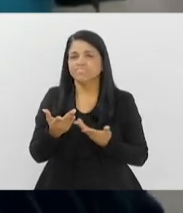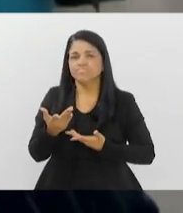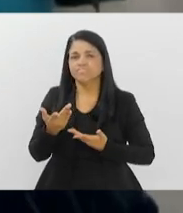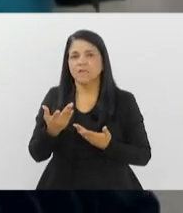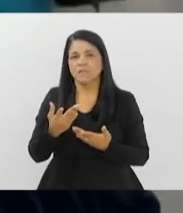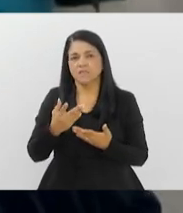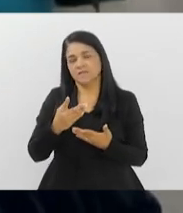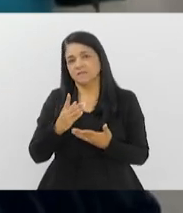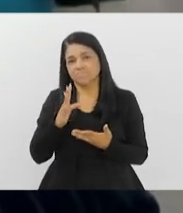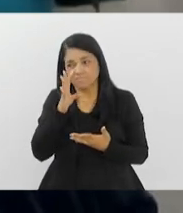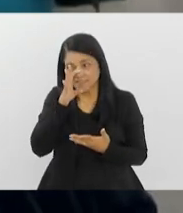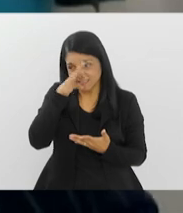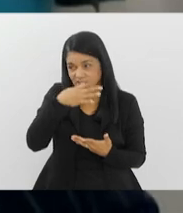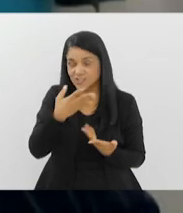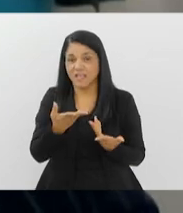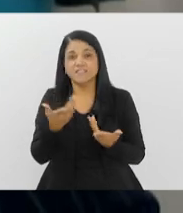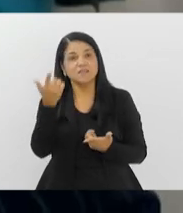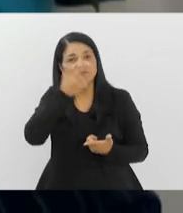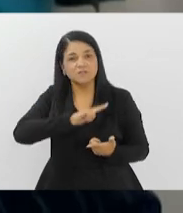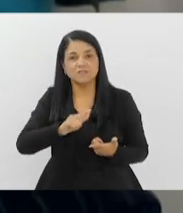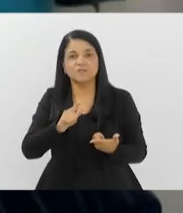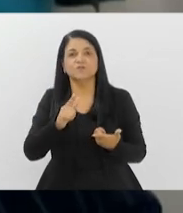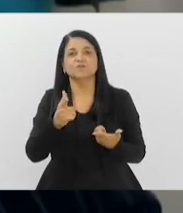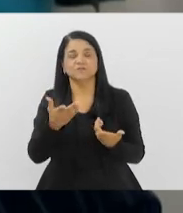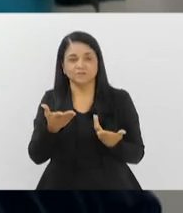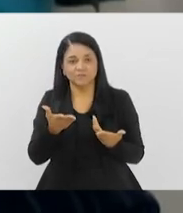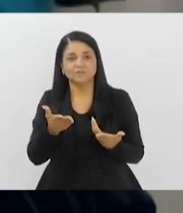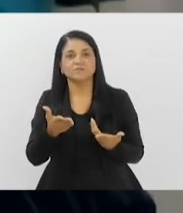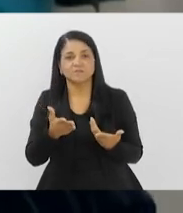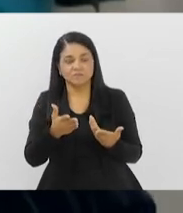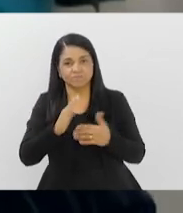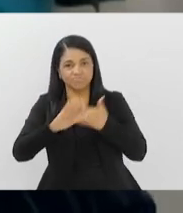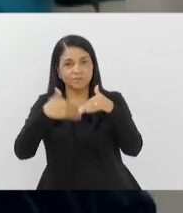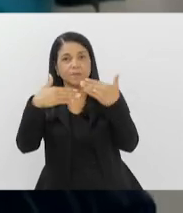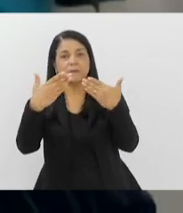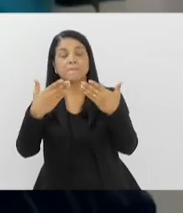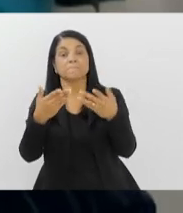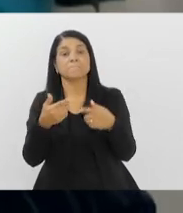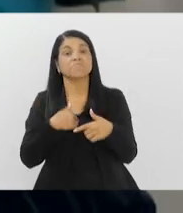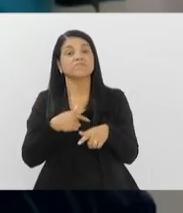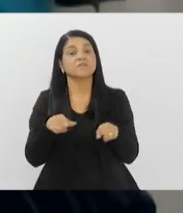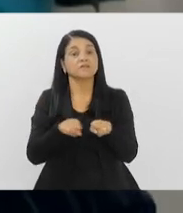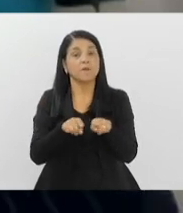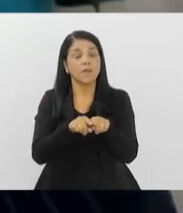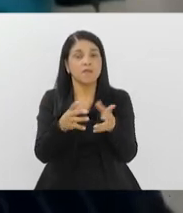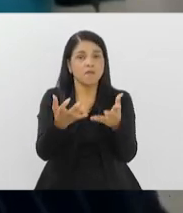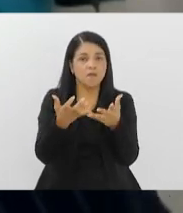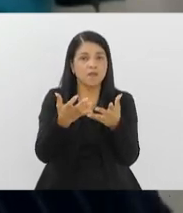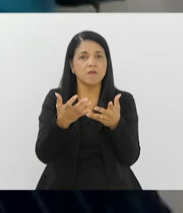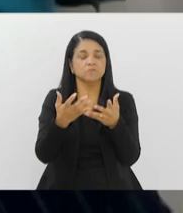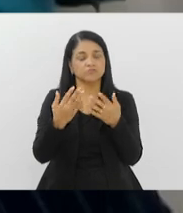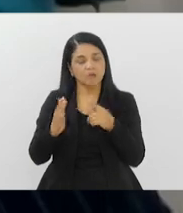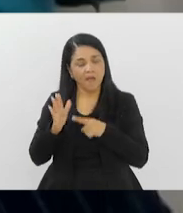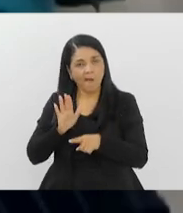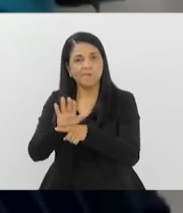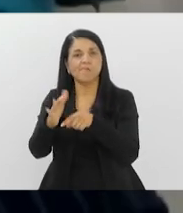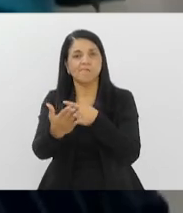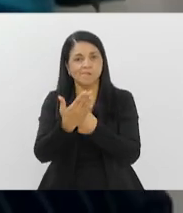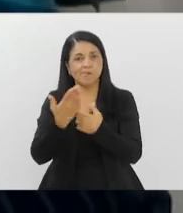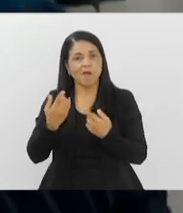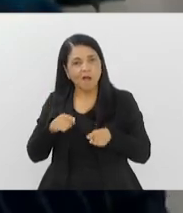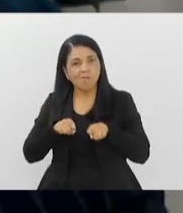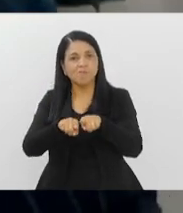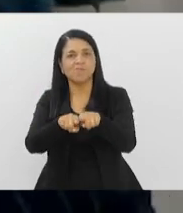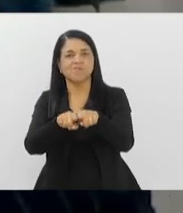perseverança que conseguiu chegar aqui. E é desta forma também que nós queremos esta colaboração e este apoio